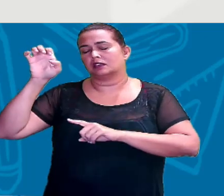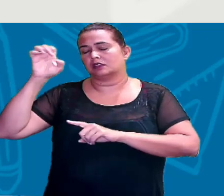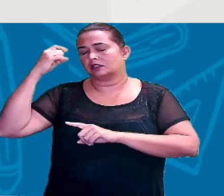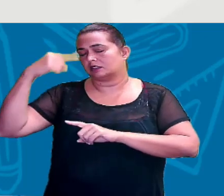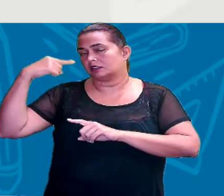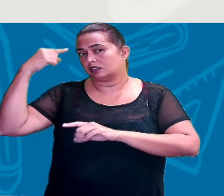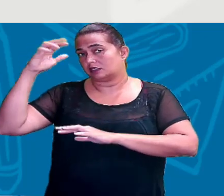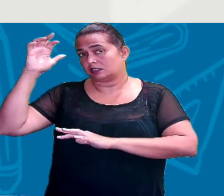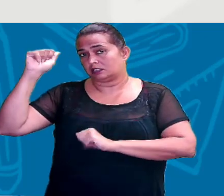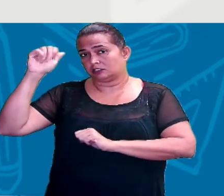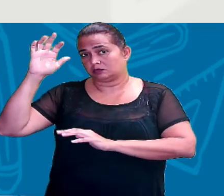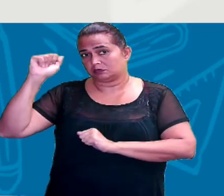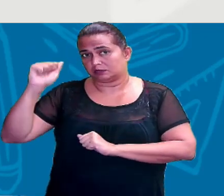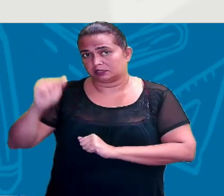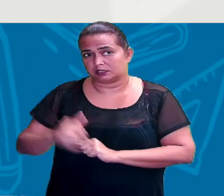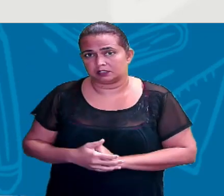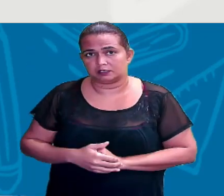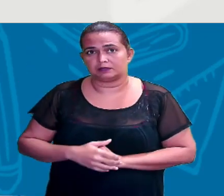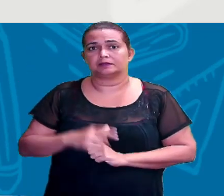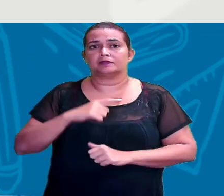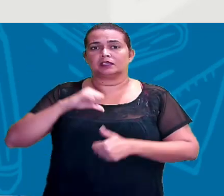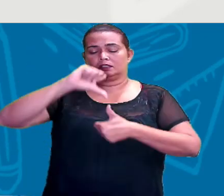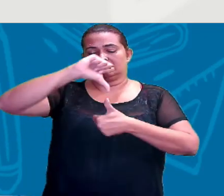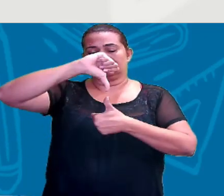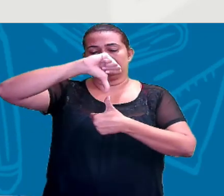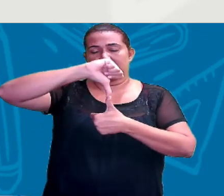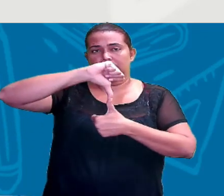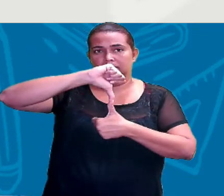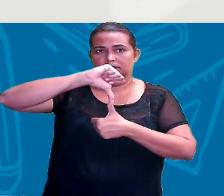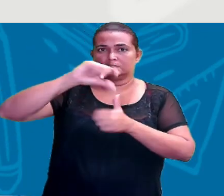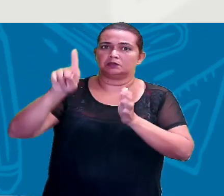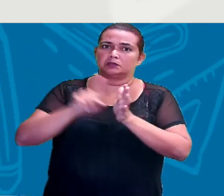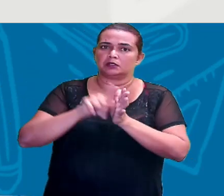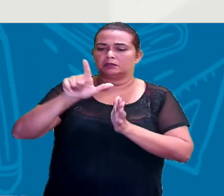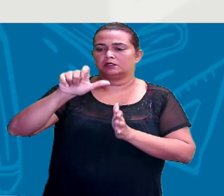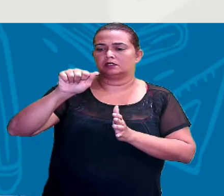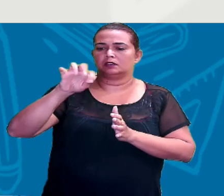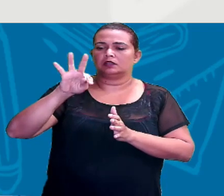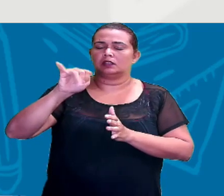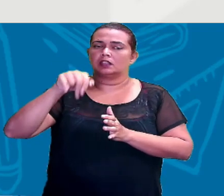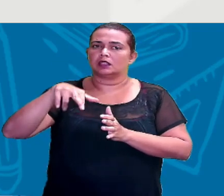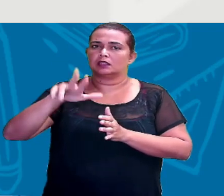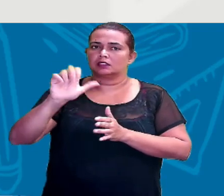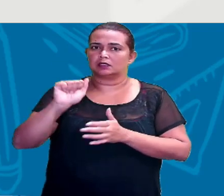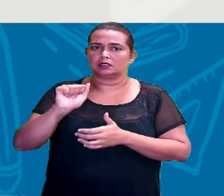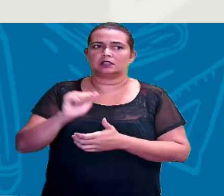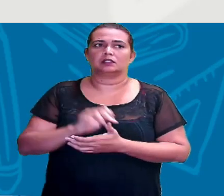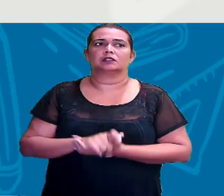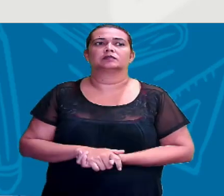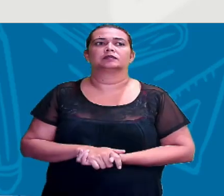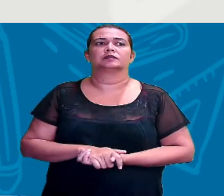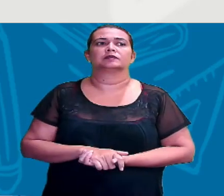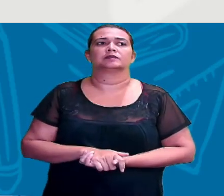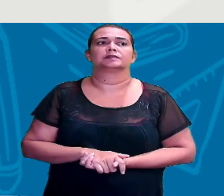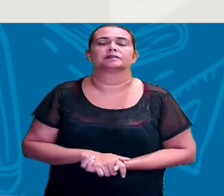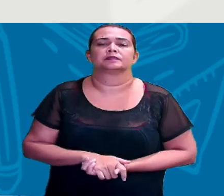E nós temos toda a América Central pertencendo à América Latina também. Então,